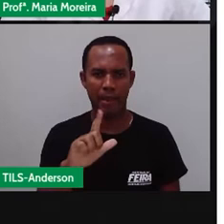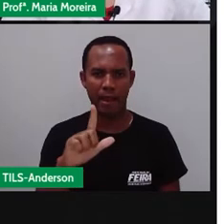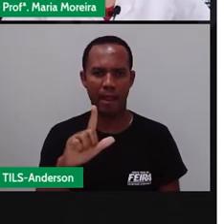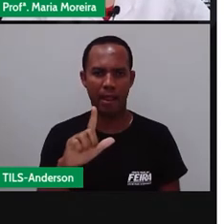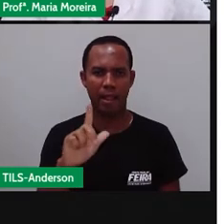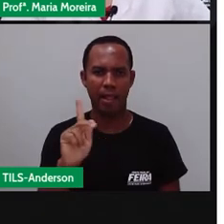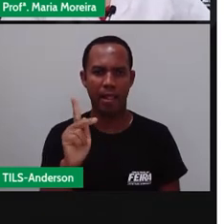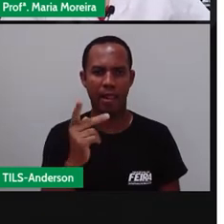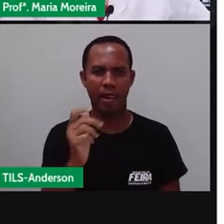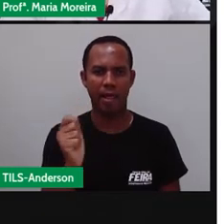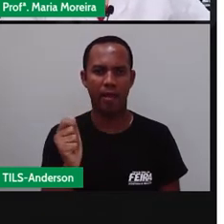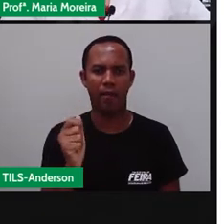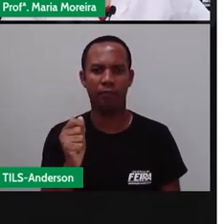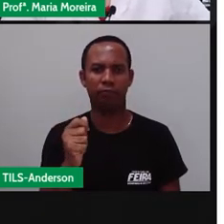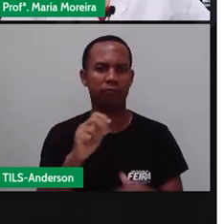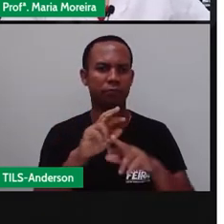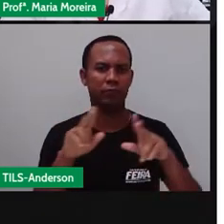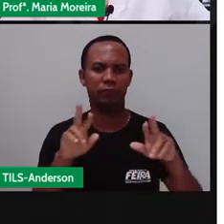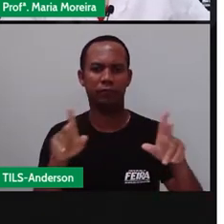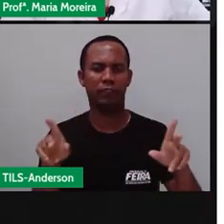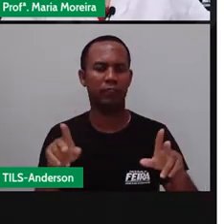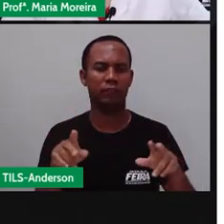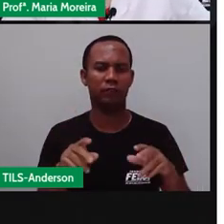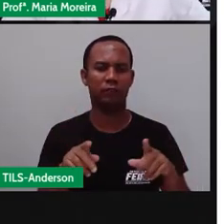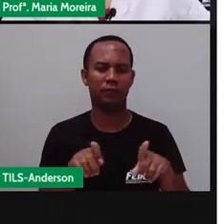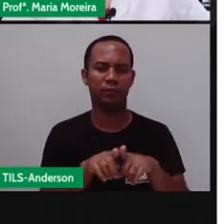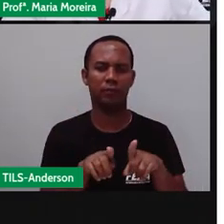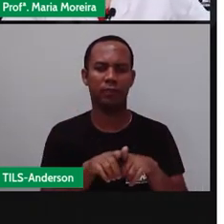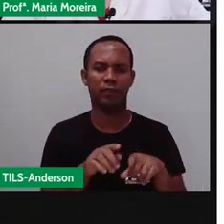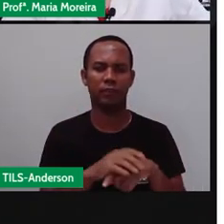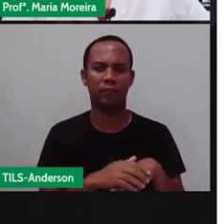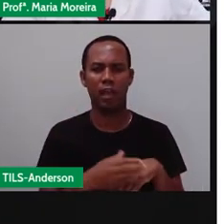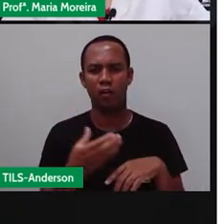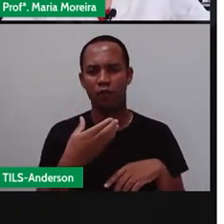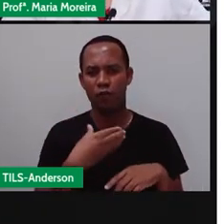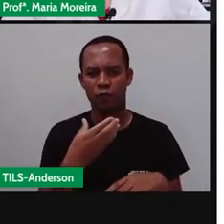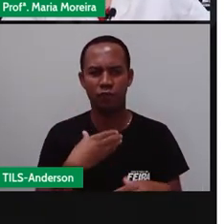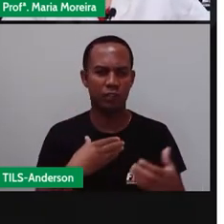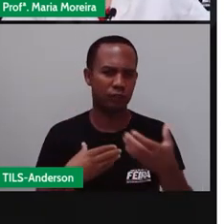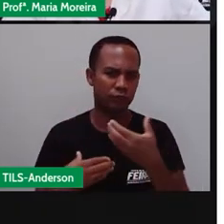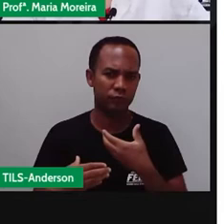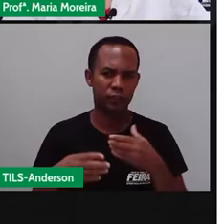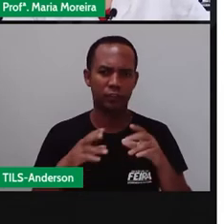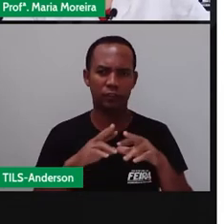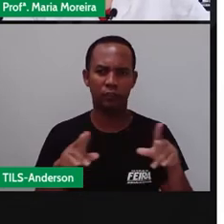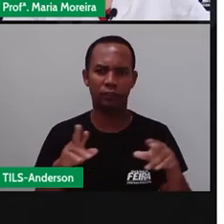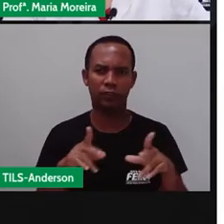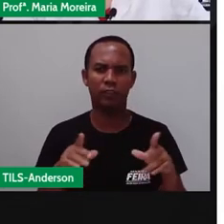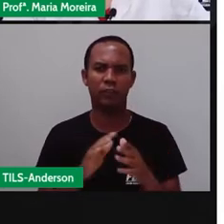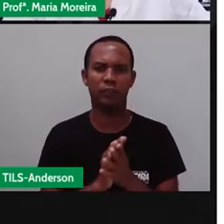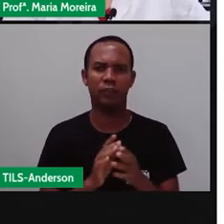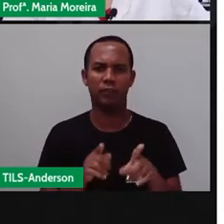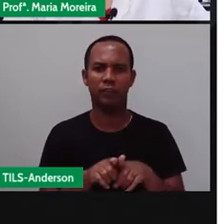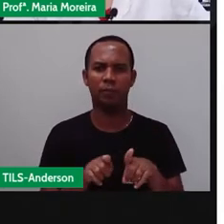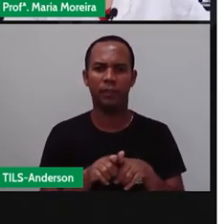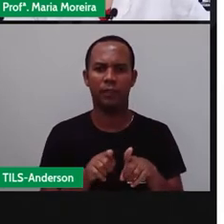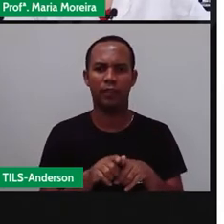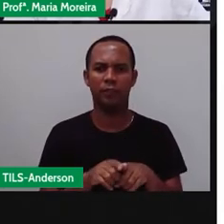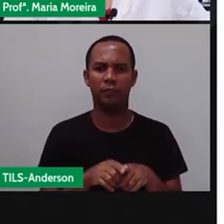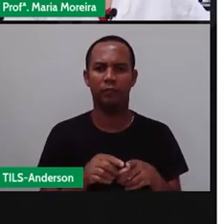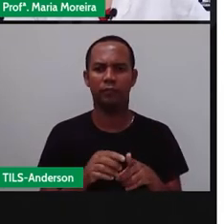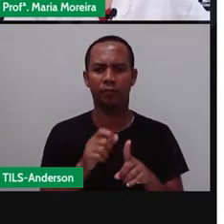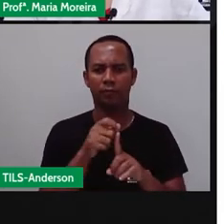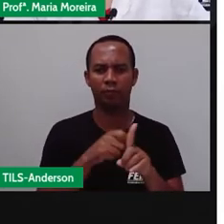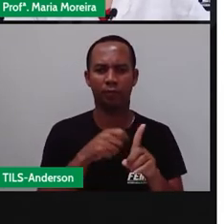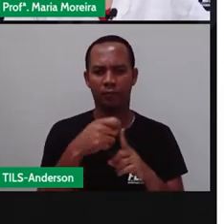Camelo, elefante, foca, galo, lobo. Lista de frutas, né? Abacate, abacaxi,